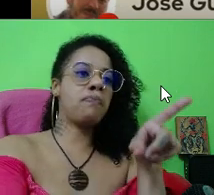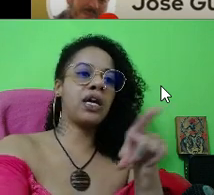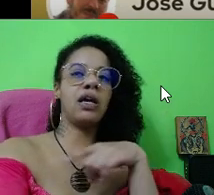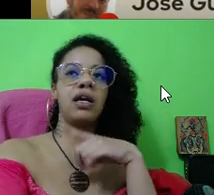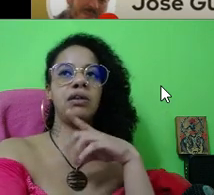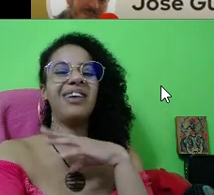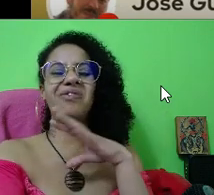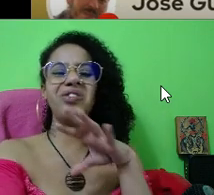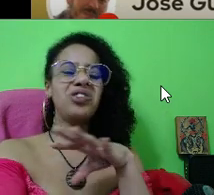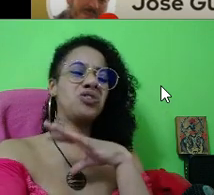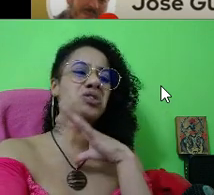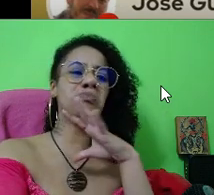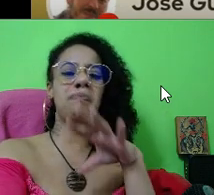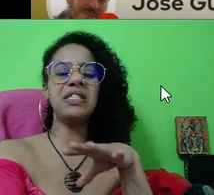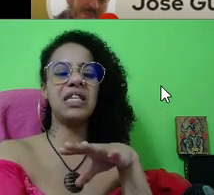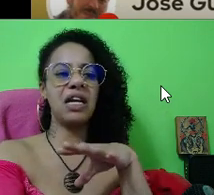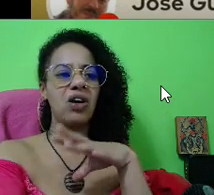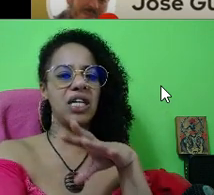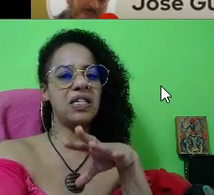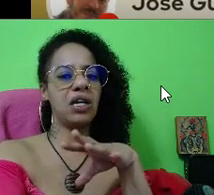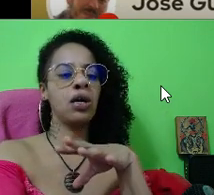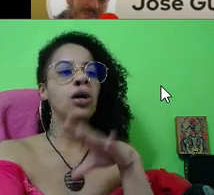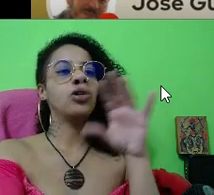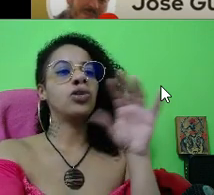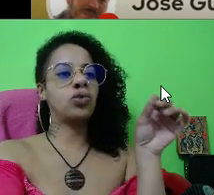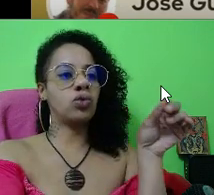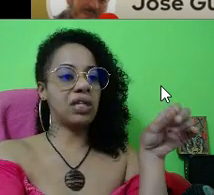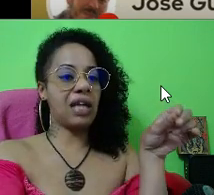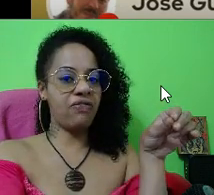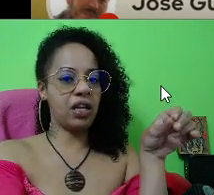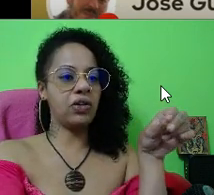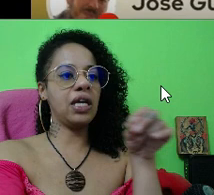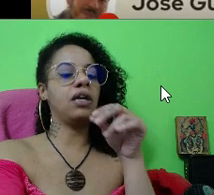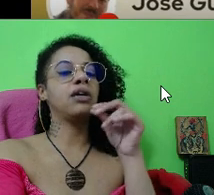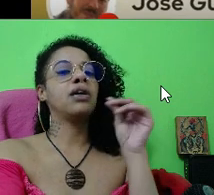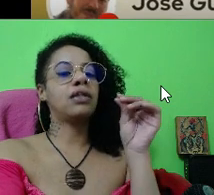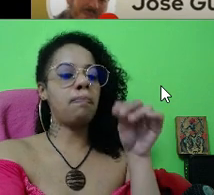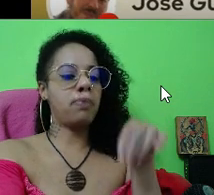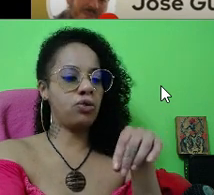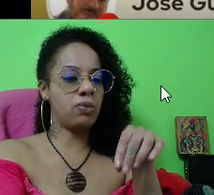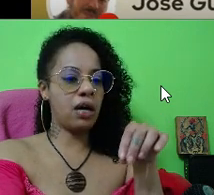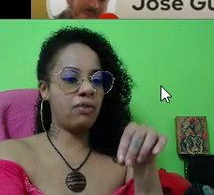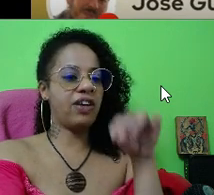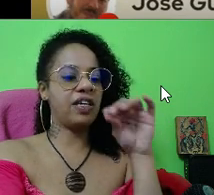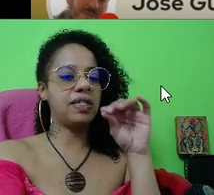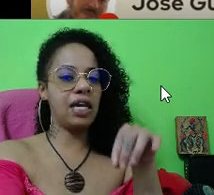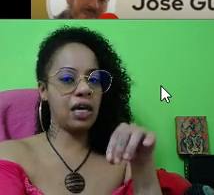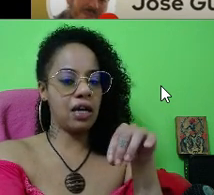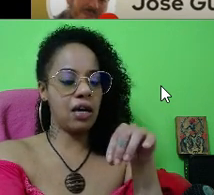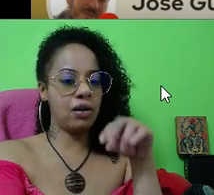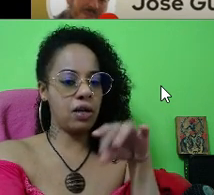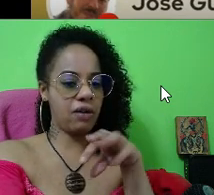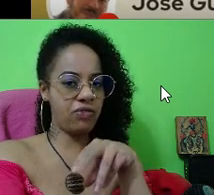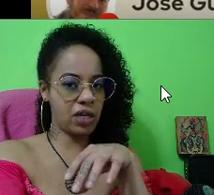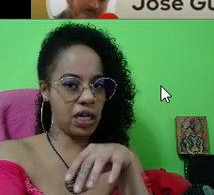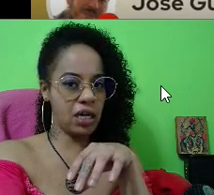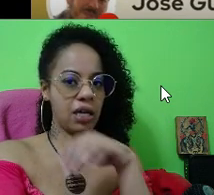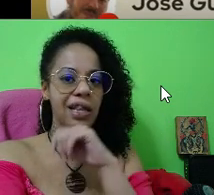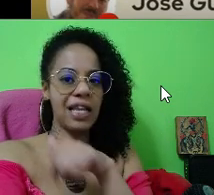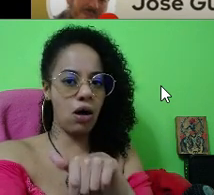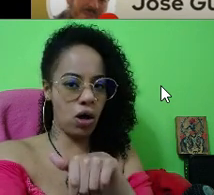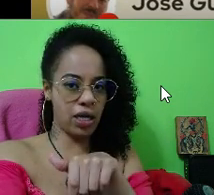ai porque não eu acho isso uma besteira agora sim tu tá falando aí tá pondo uma faisquinha na